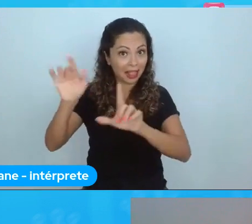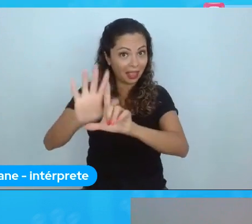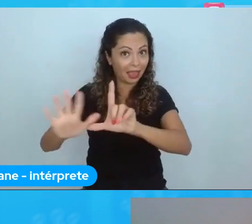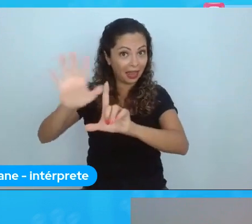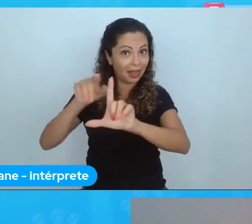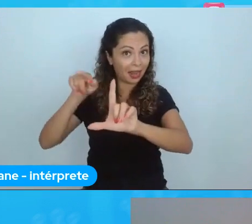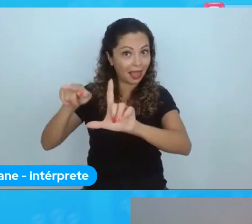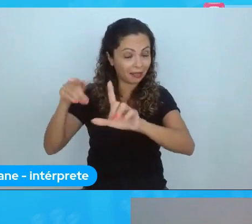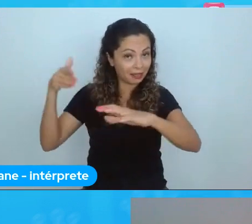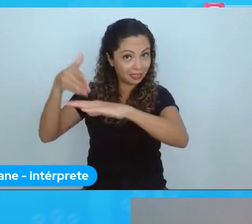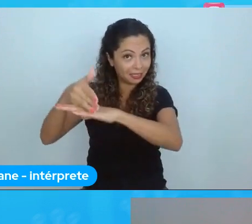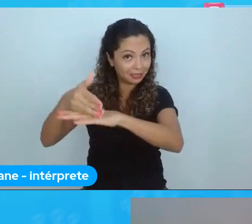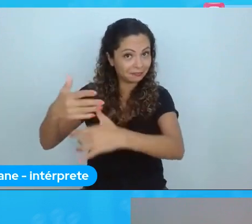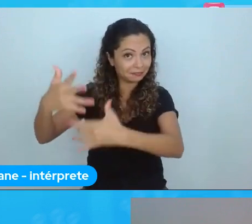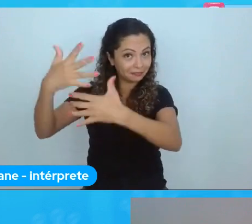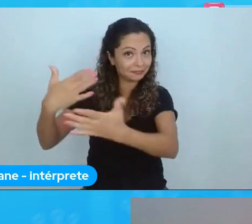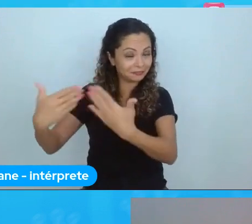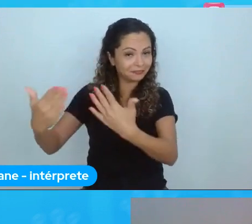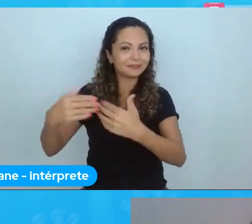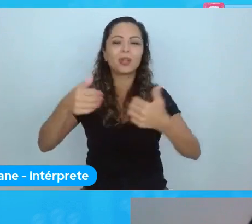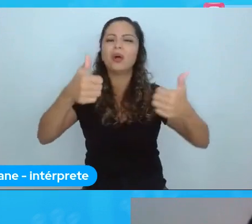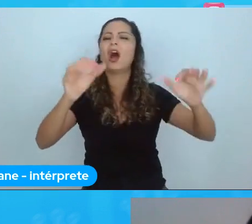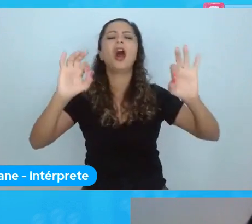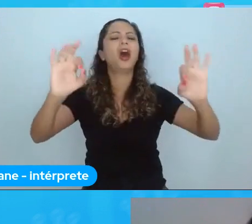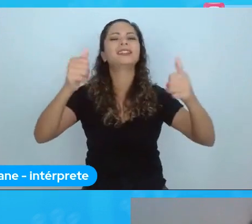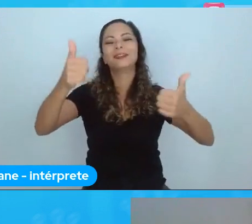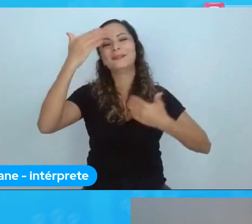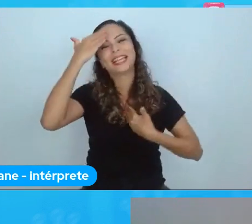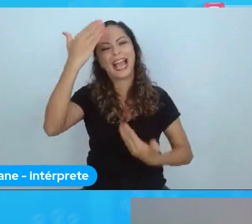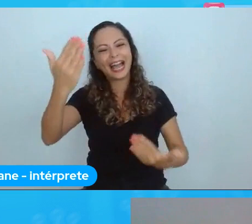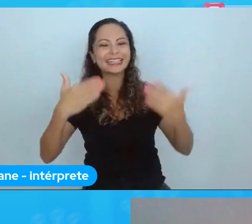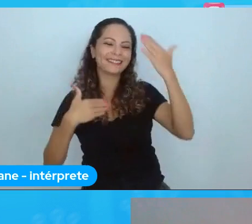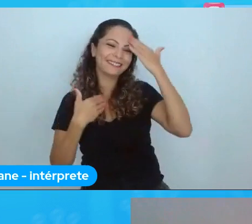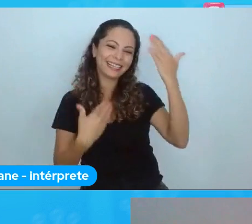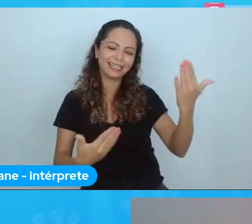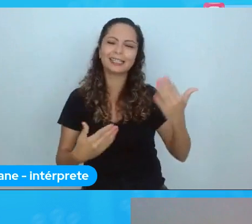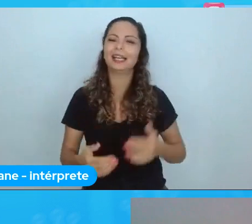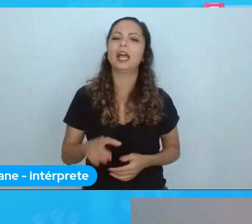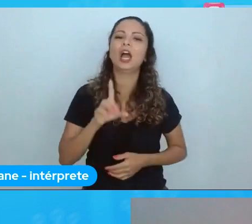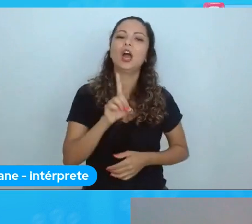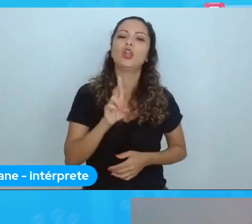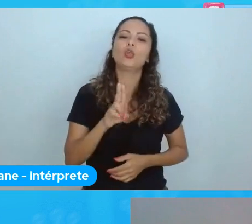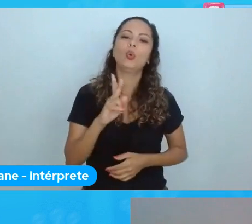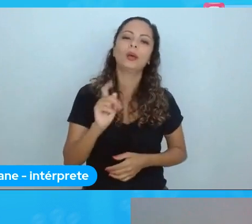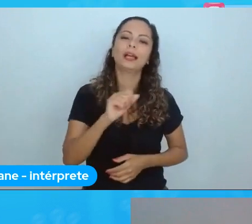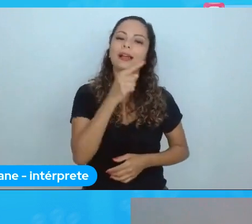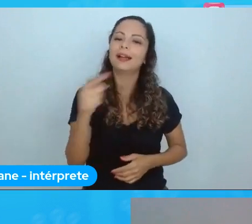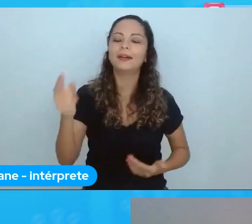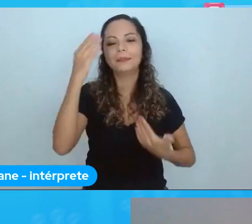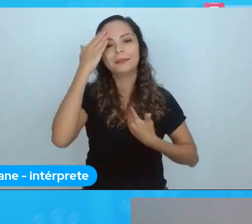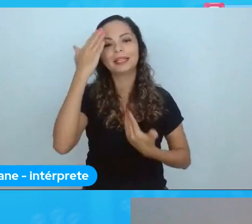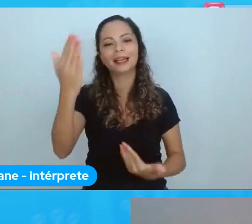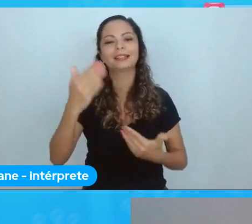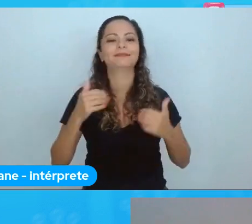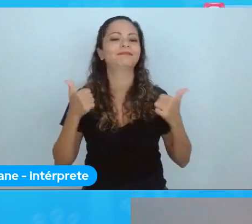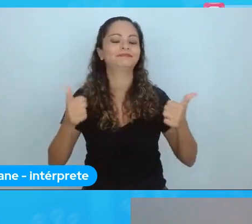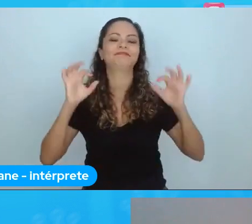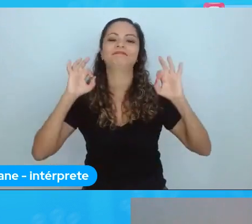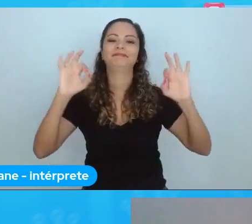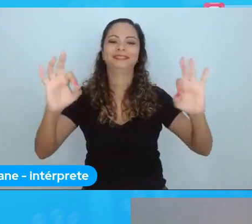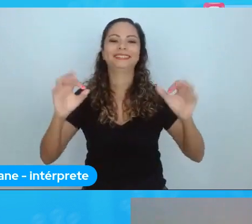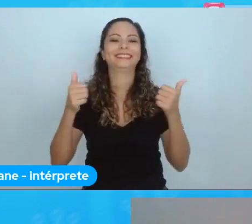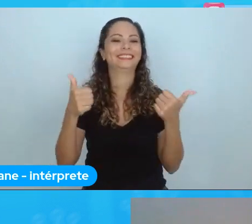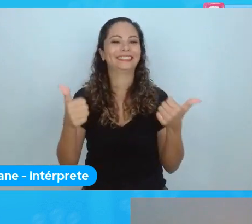Tá ótimo. Obrigado, Aline. Obrigado, Regina. Foi um prazer, Ducão. Ana. Sensacional. Obrigado a todo mundo